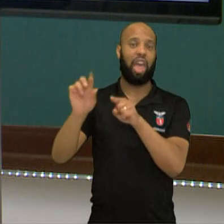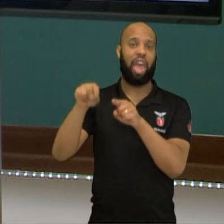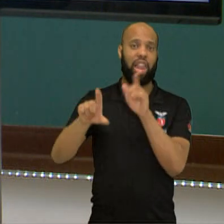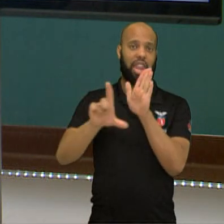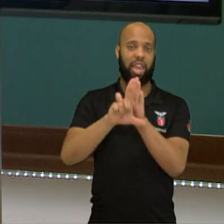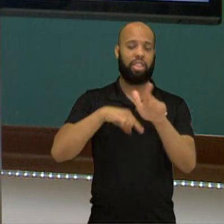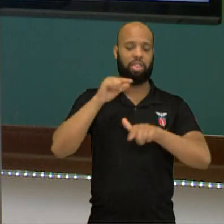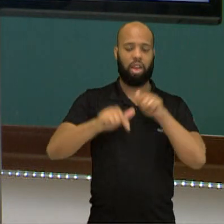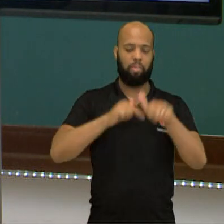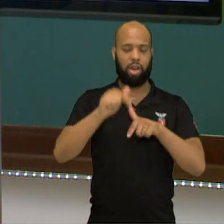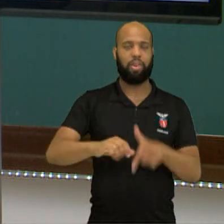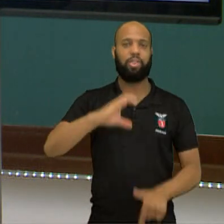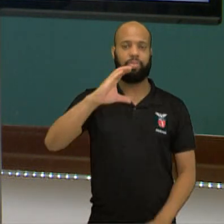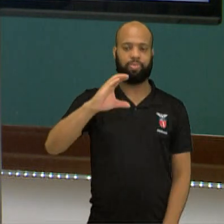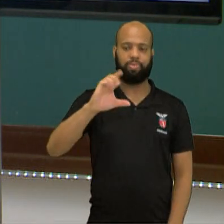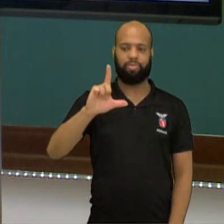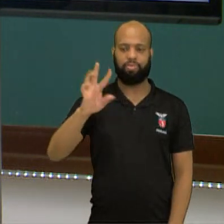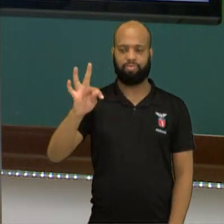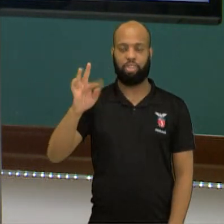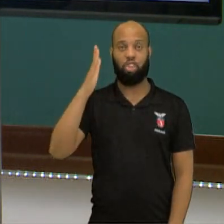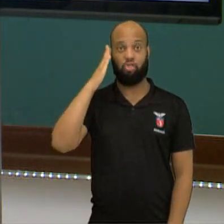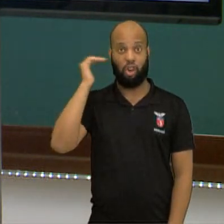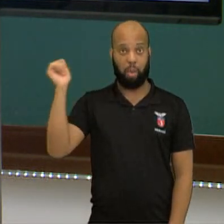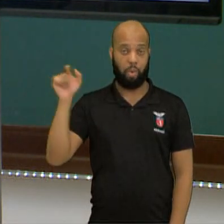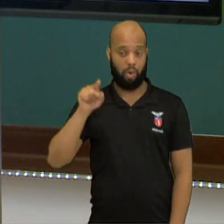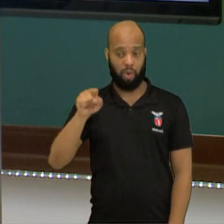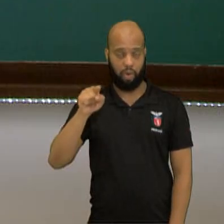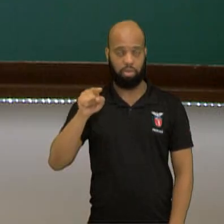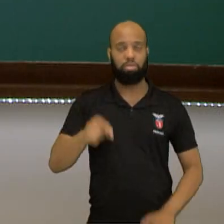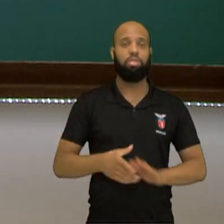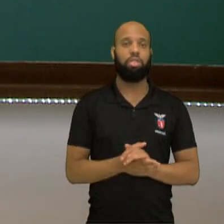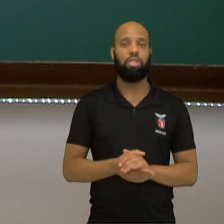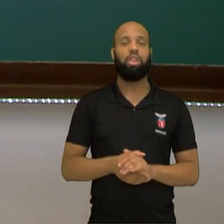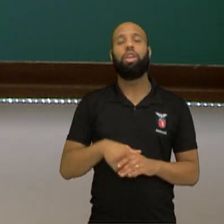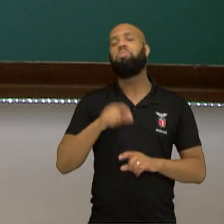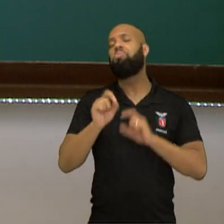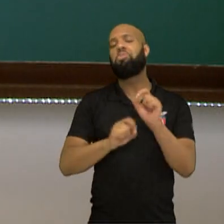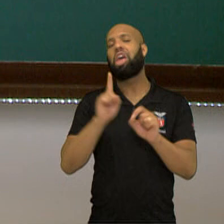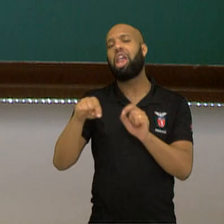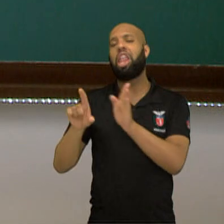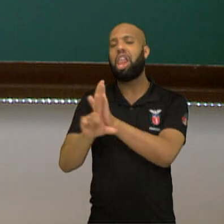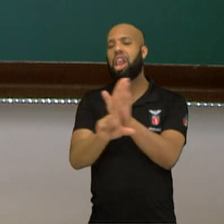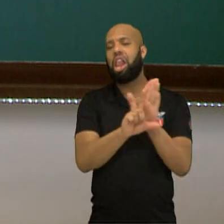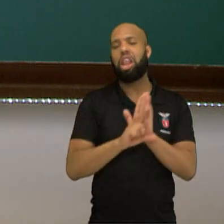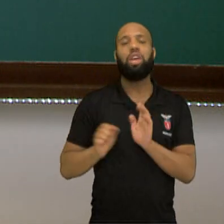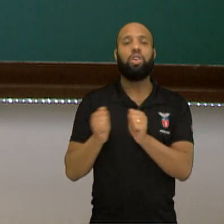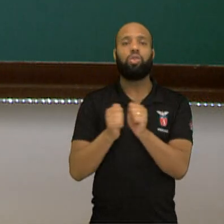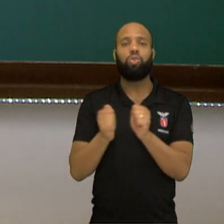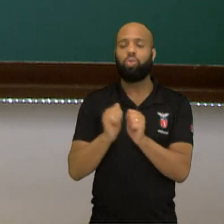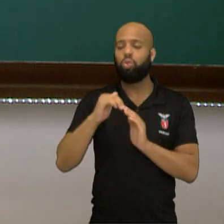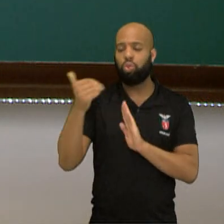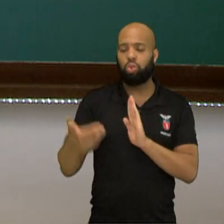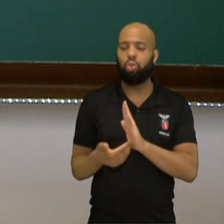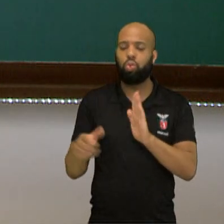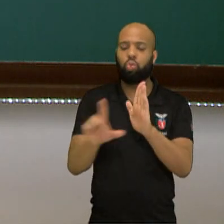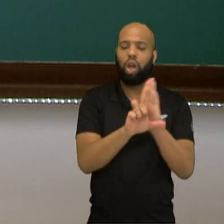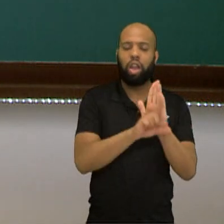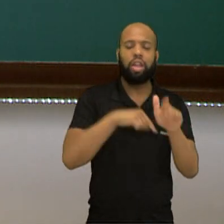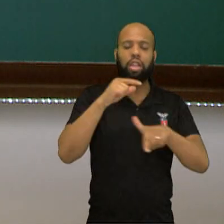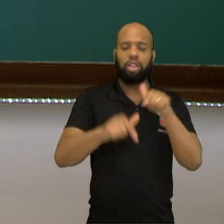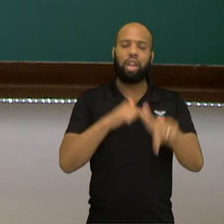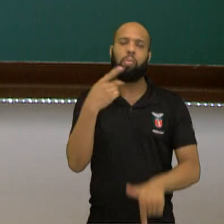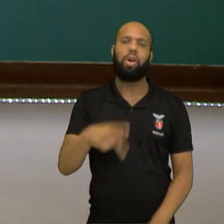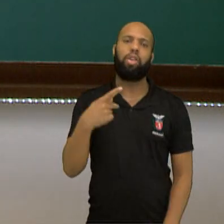CLT. Essa sigla que ficou tão famosa aí. É o código de leis que reunia toda a legislação trabalhista do Brasil.